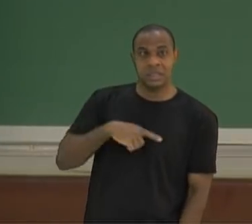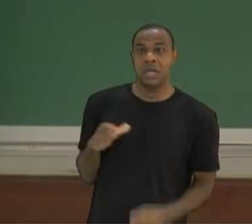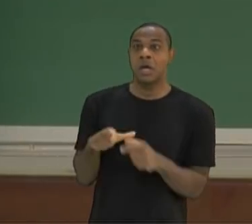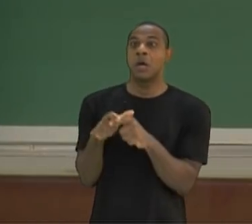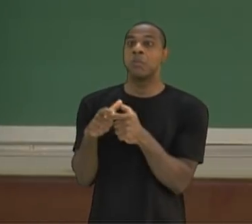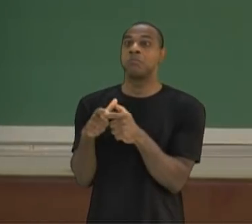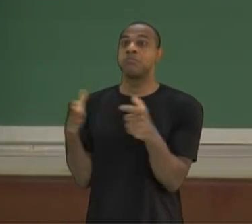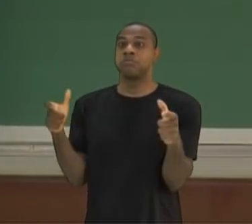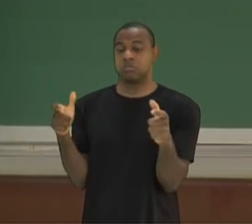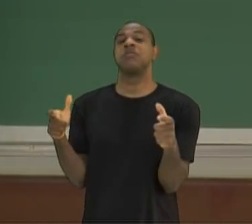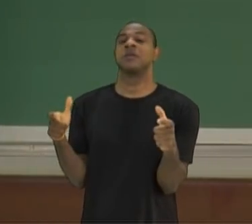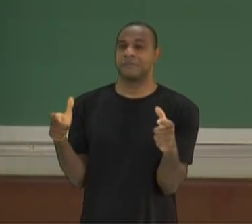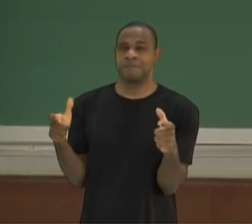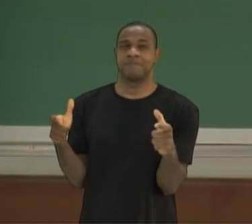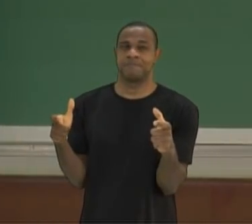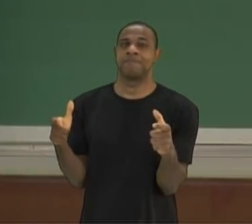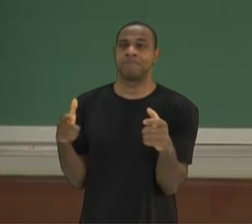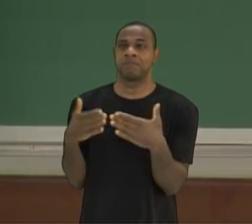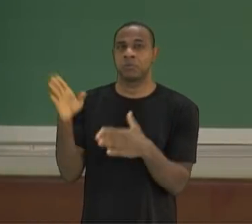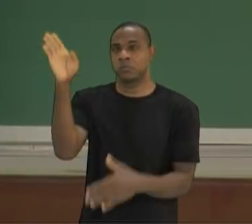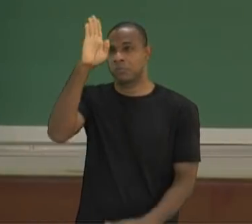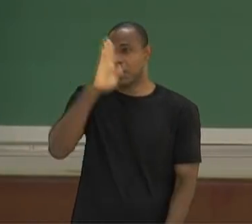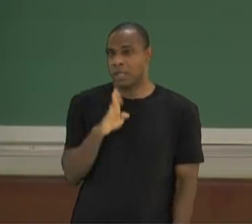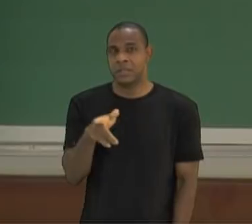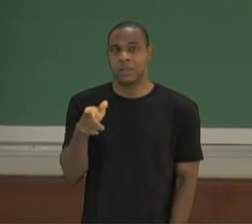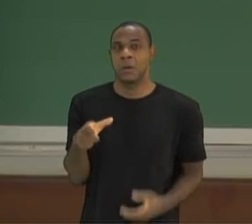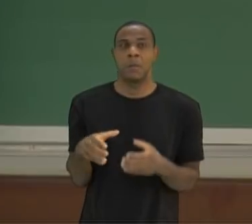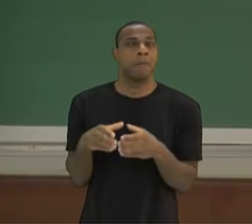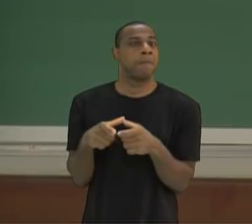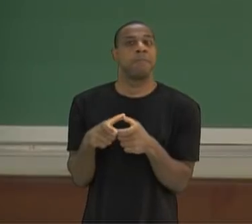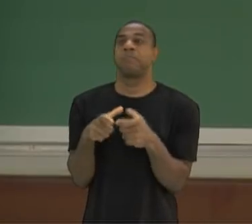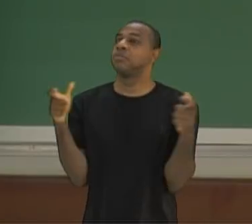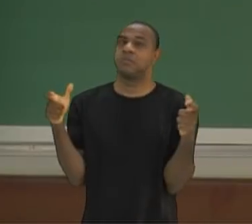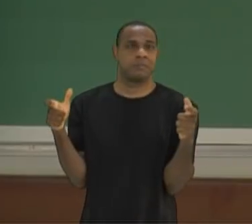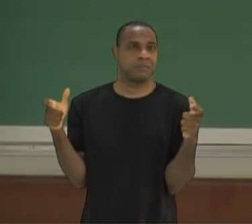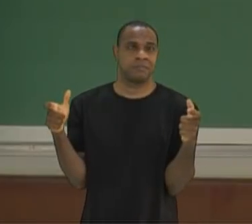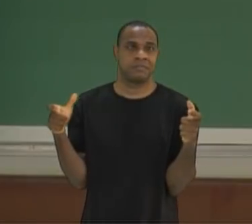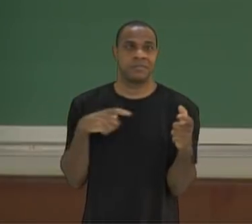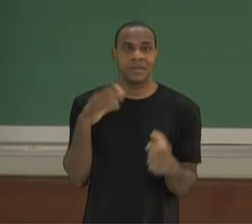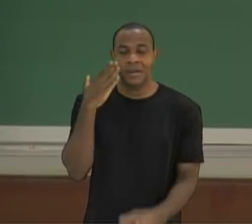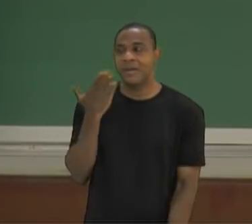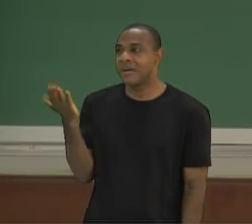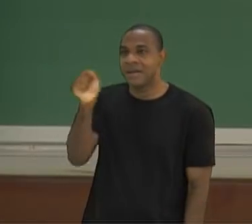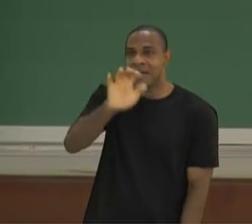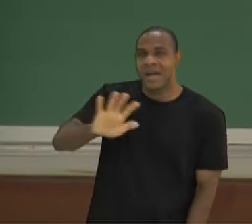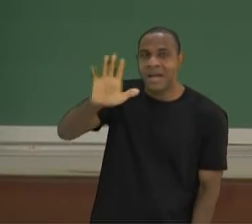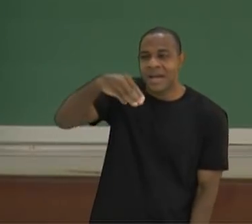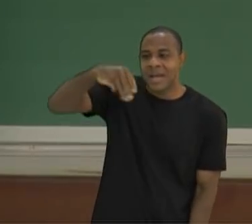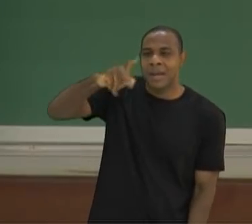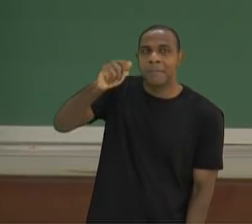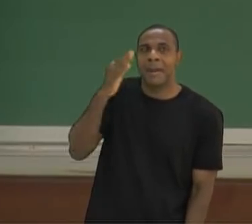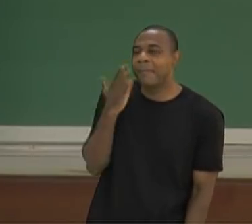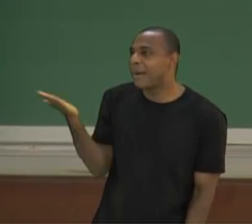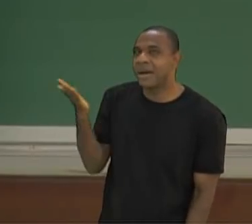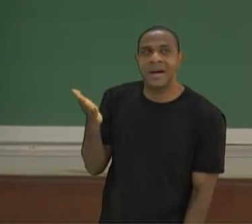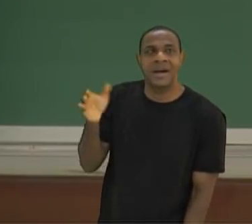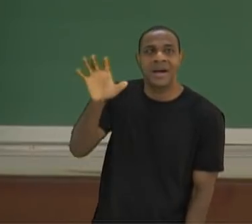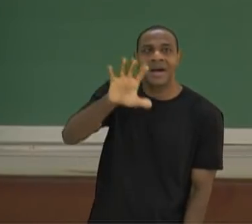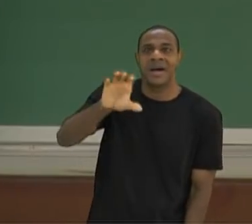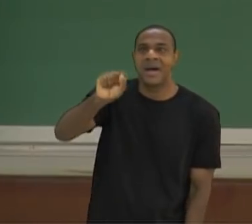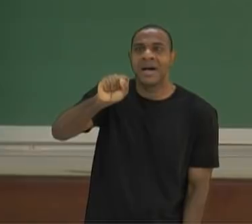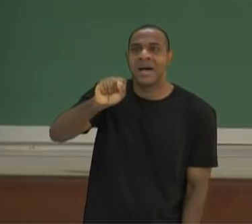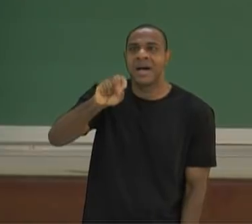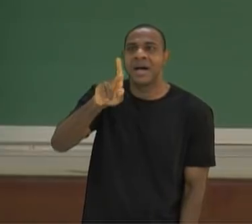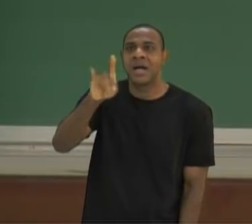ampla e diversificada do país. E até coloquei um mapa ali que dá bem essa ideia para nós, ó, a região sudeste está aqui. E é a que